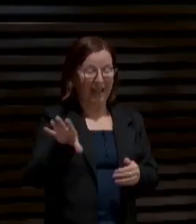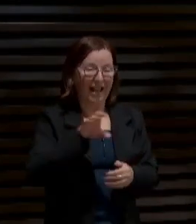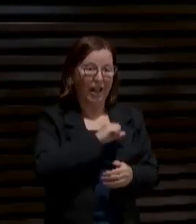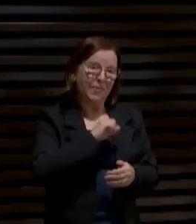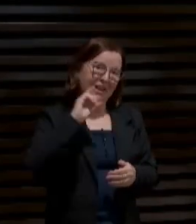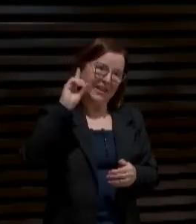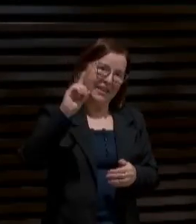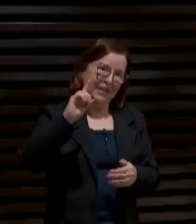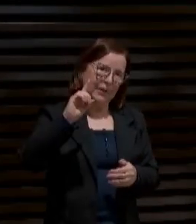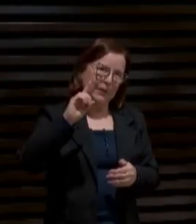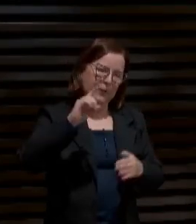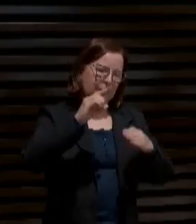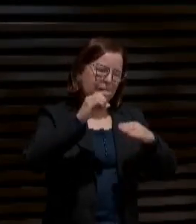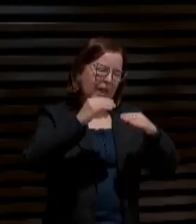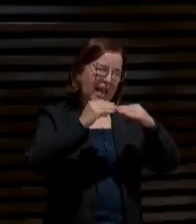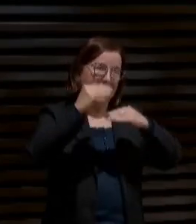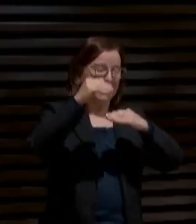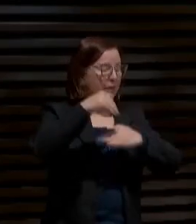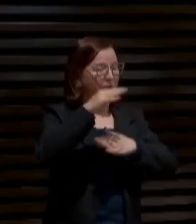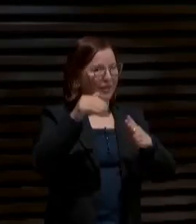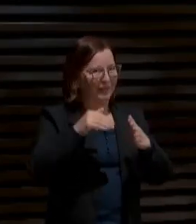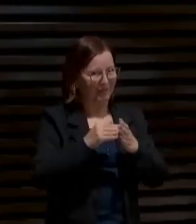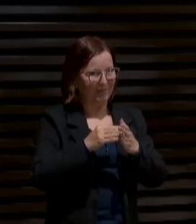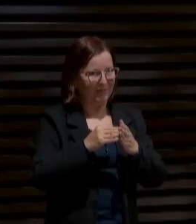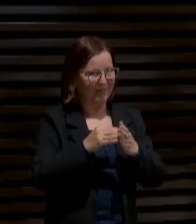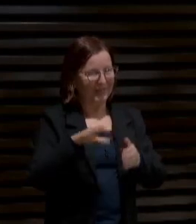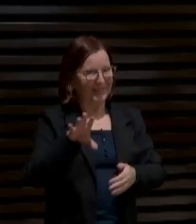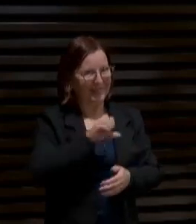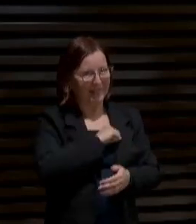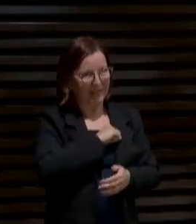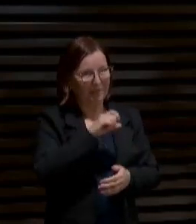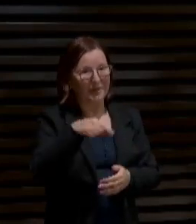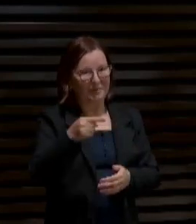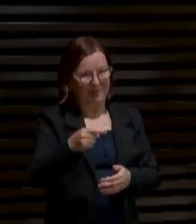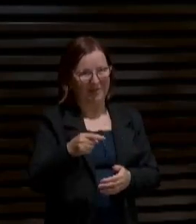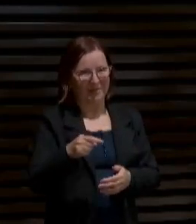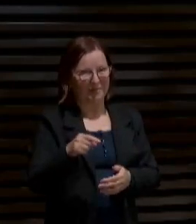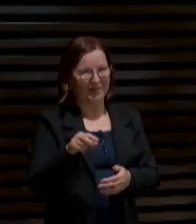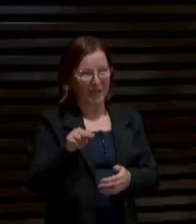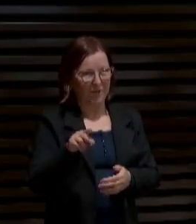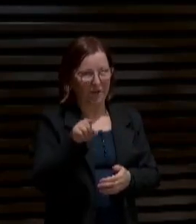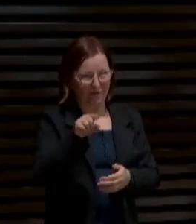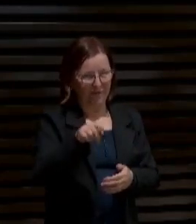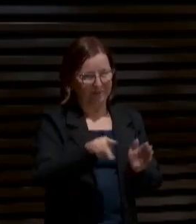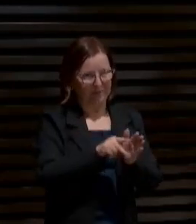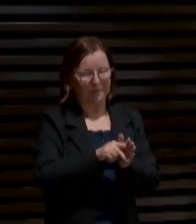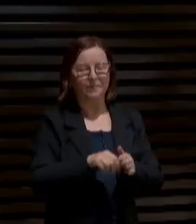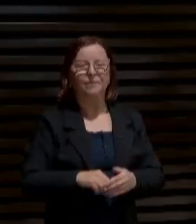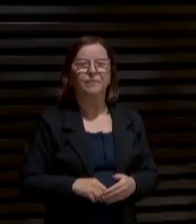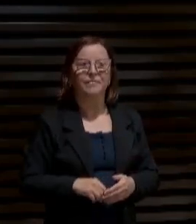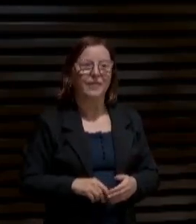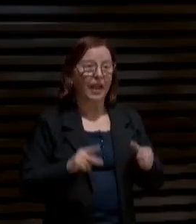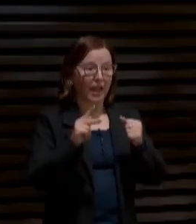cruz faz parte da vida do Cristão para pensar ó e aqui Pedro Alerta a igreja